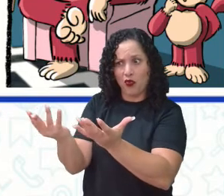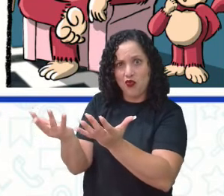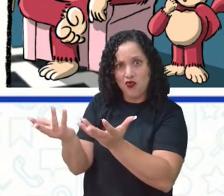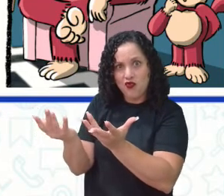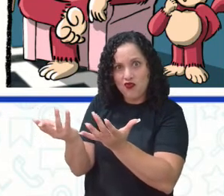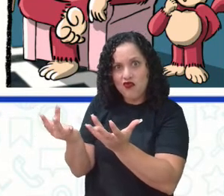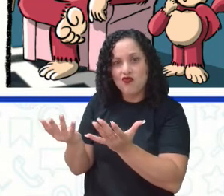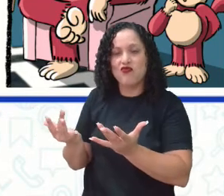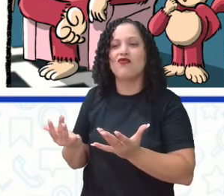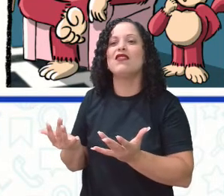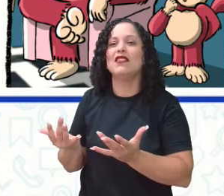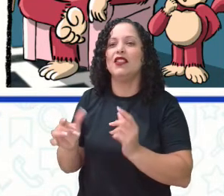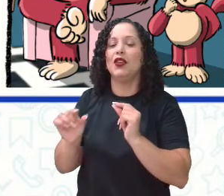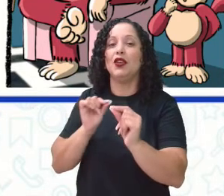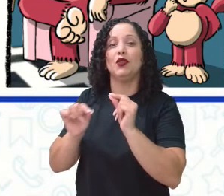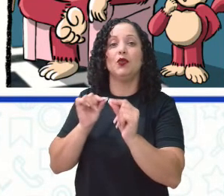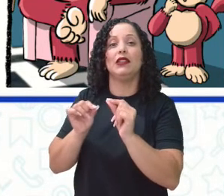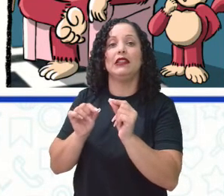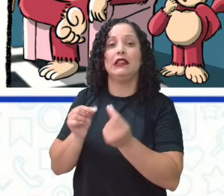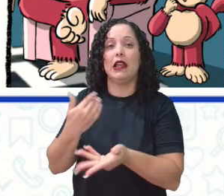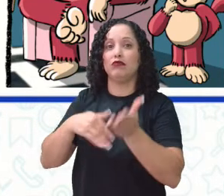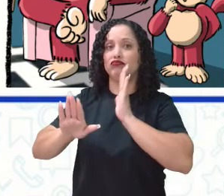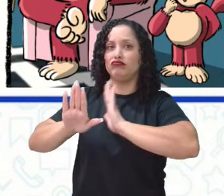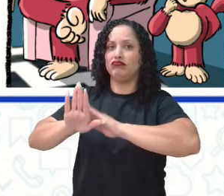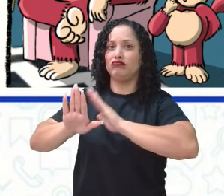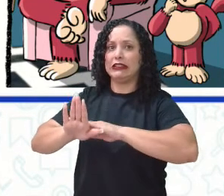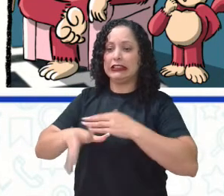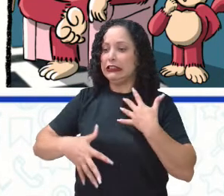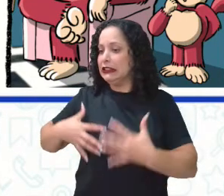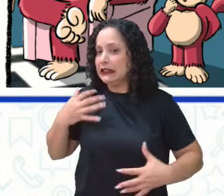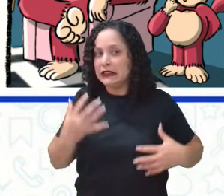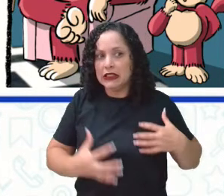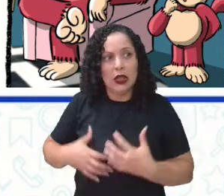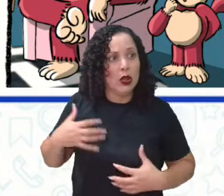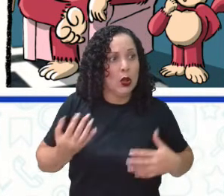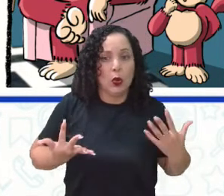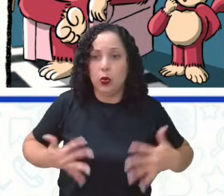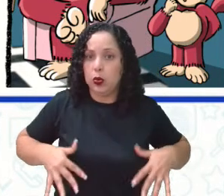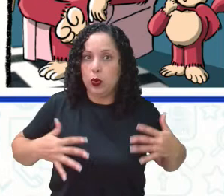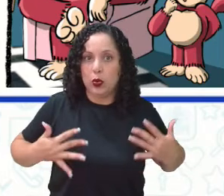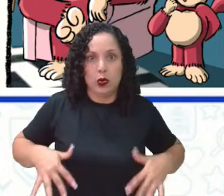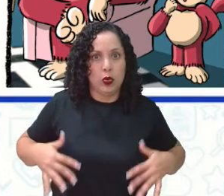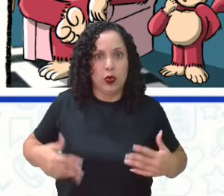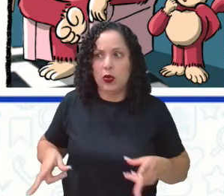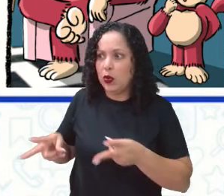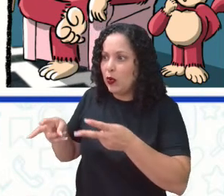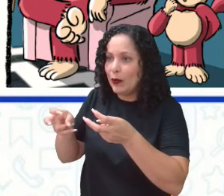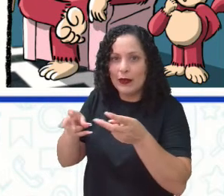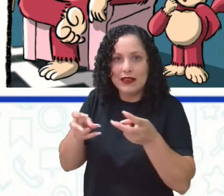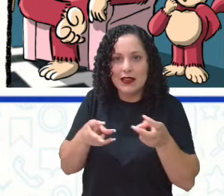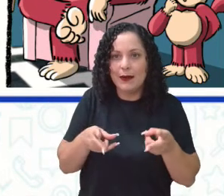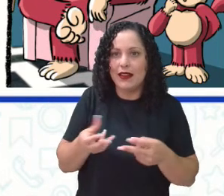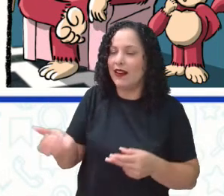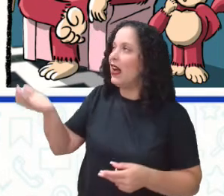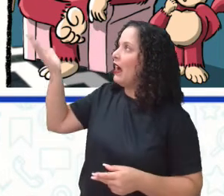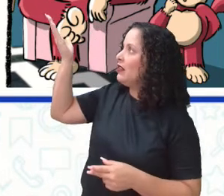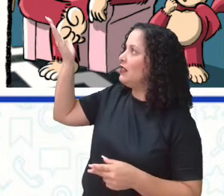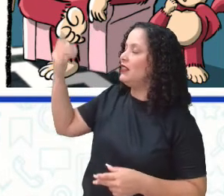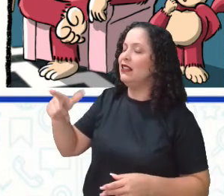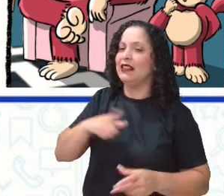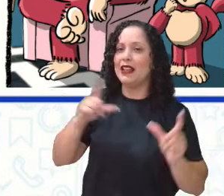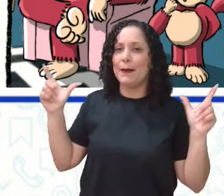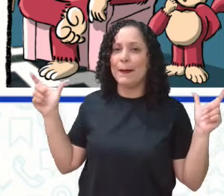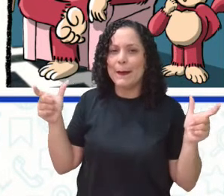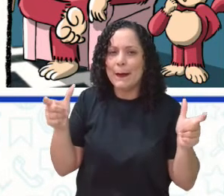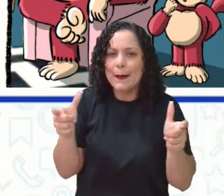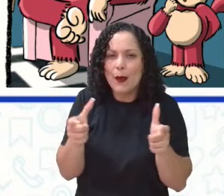os anticorpos, que são esses que estão desesperados, não estão percebendo. Vocês percebem nessa imagem que tem